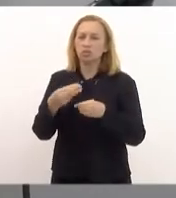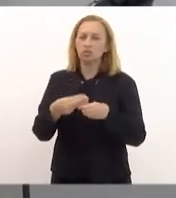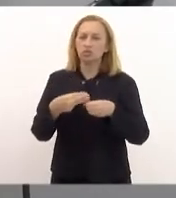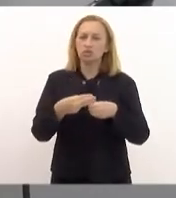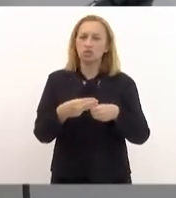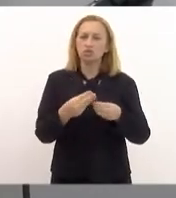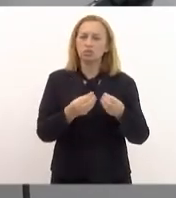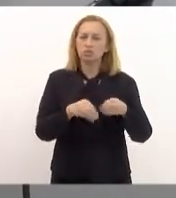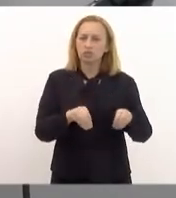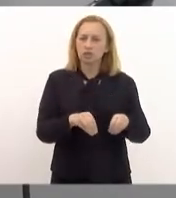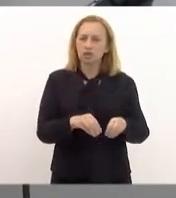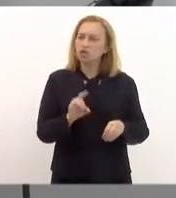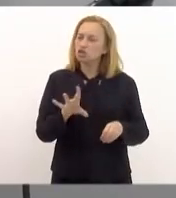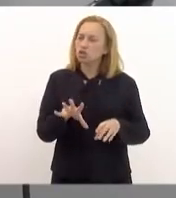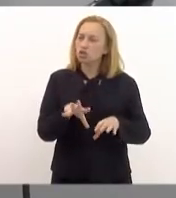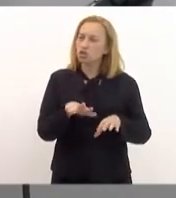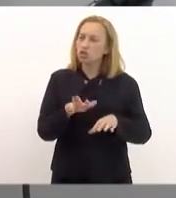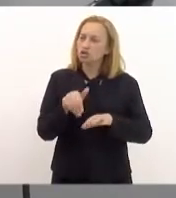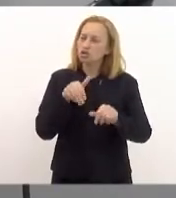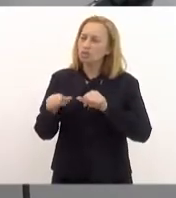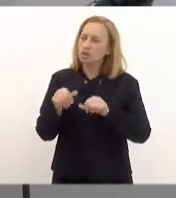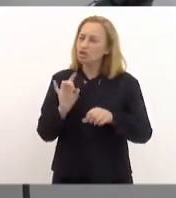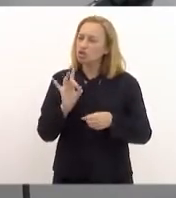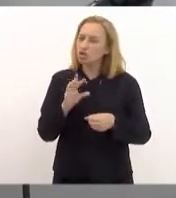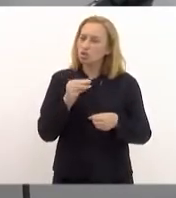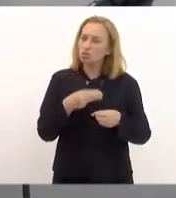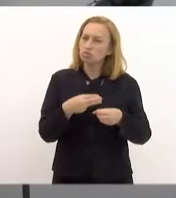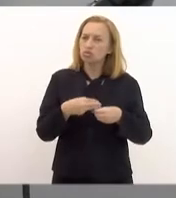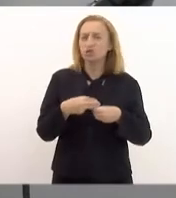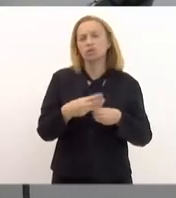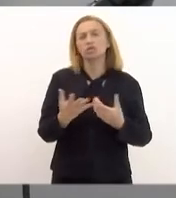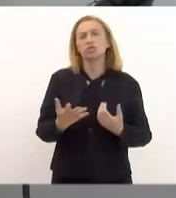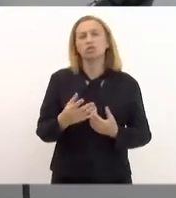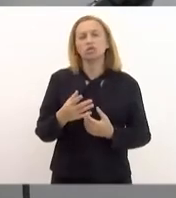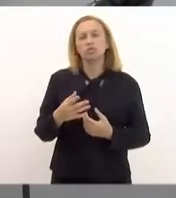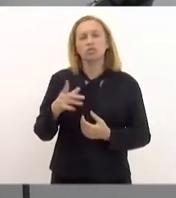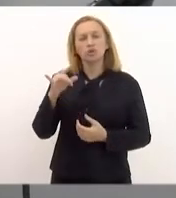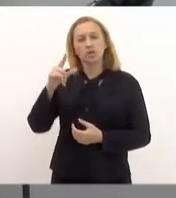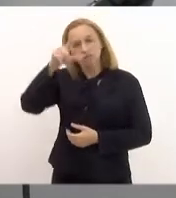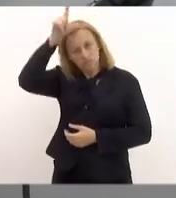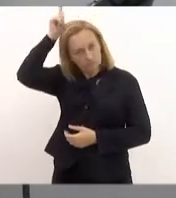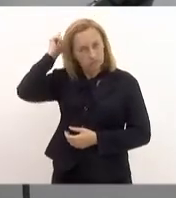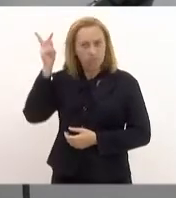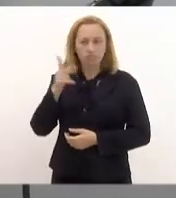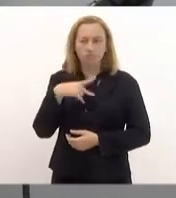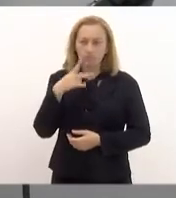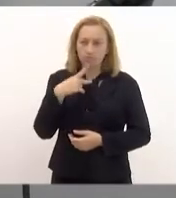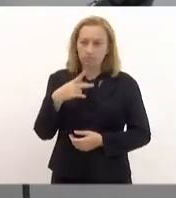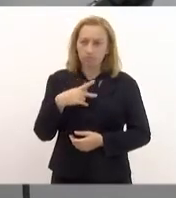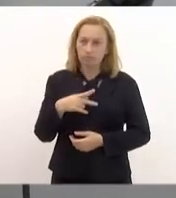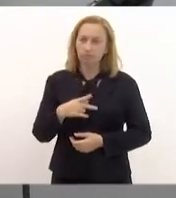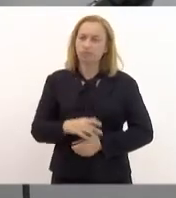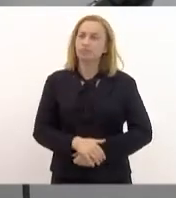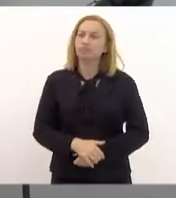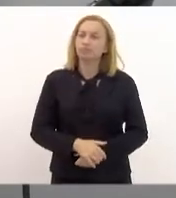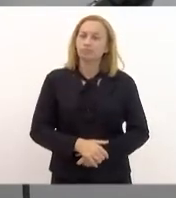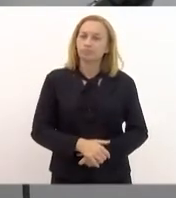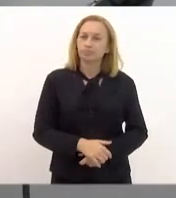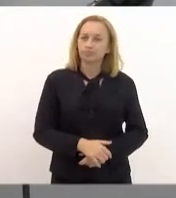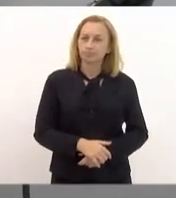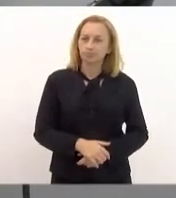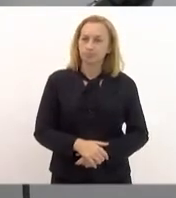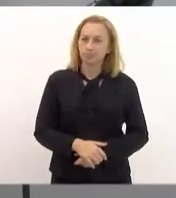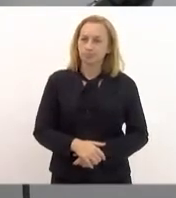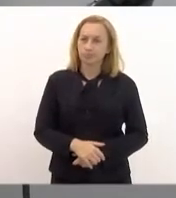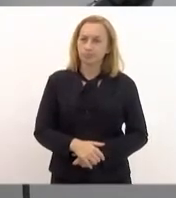pelo... É só um exemplo, a gente não está tratando o BRT Transbrasil aqui. Mas na linha do que o Luiz Paulo falou, se o ente metropolitano, instituído por lei, portanto